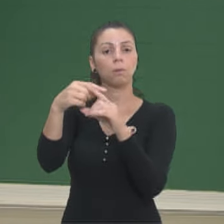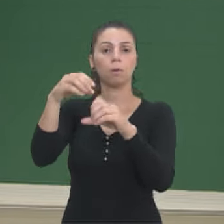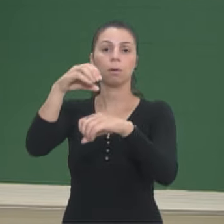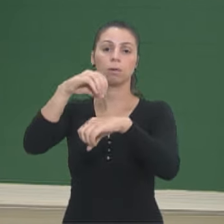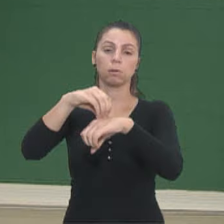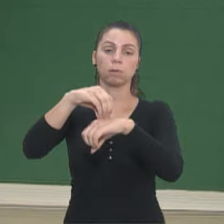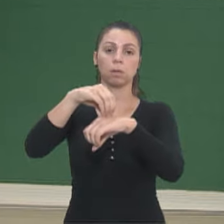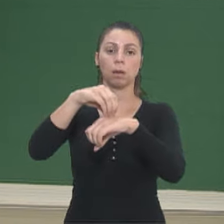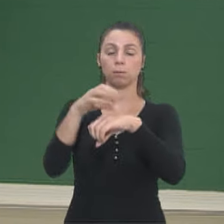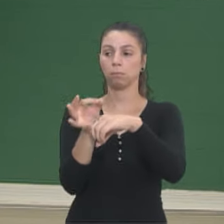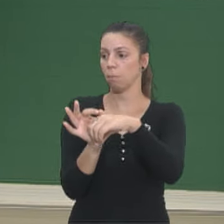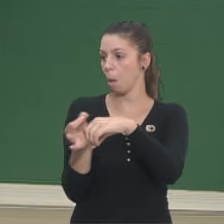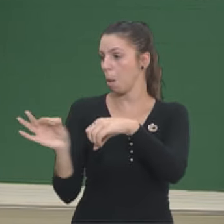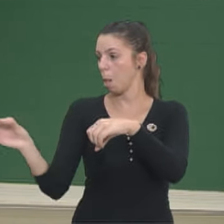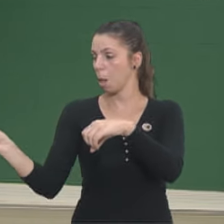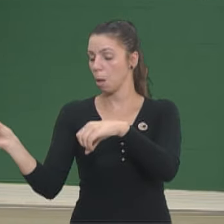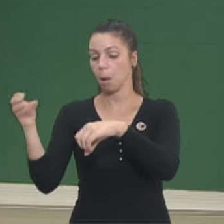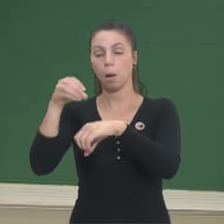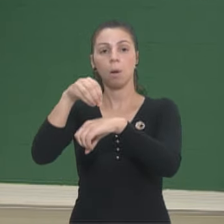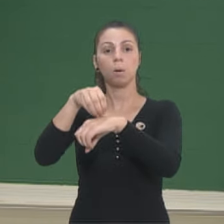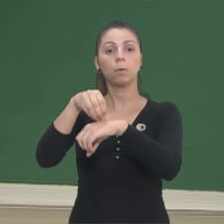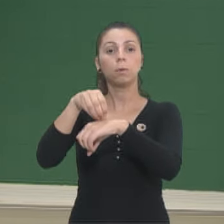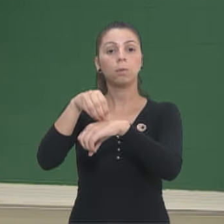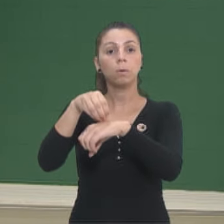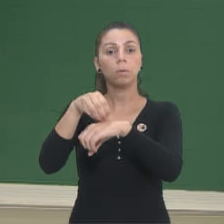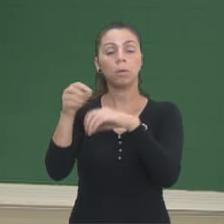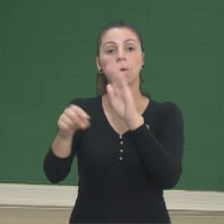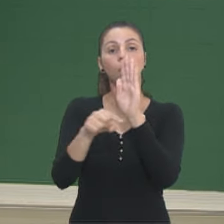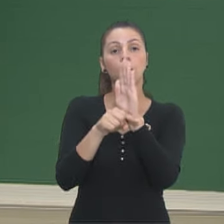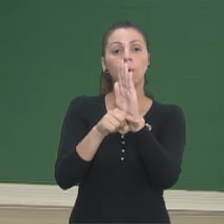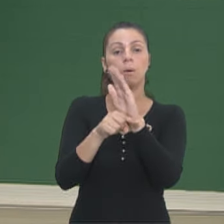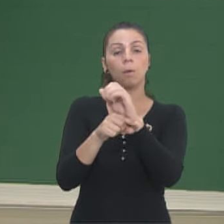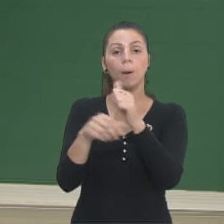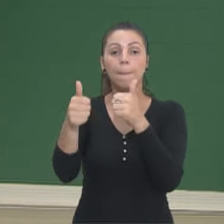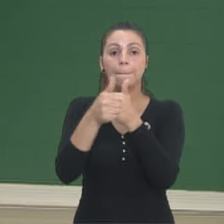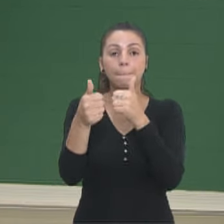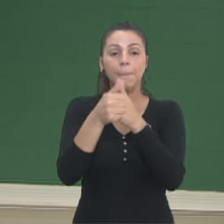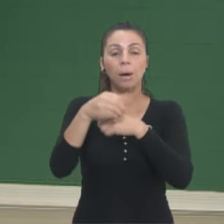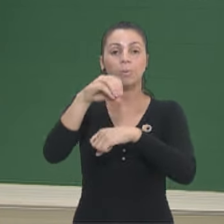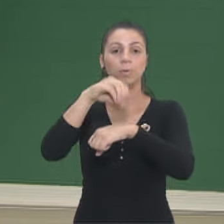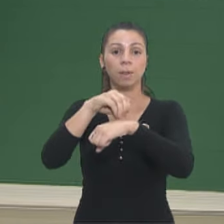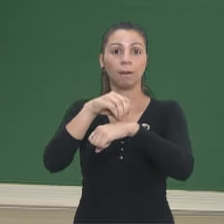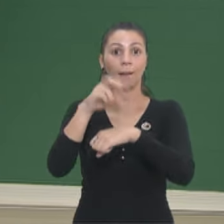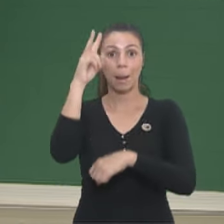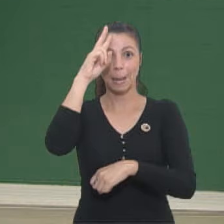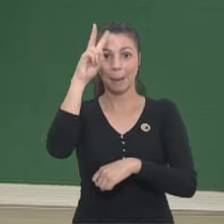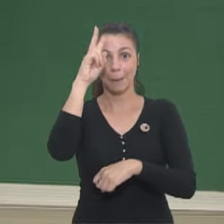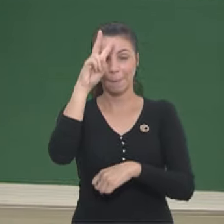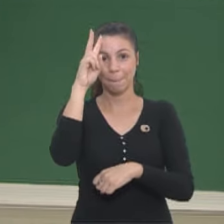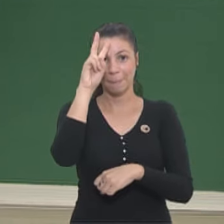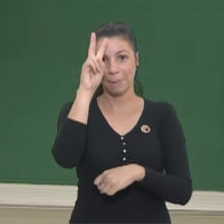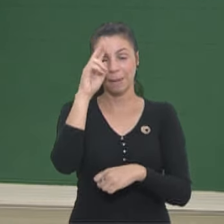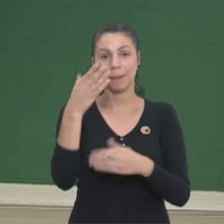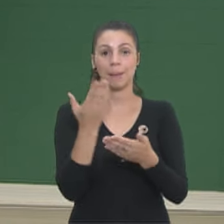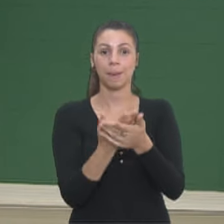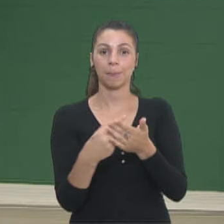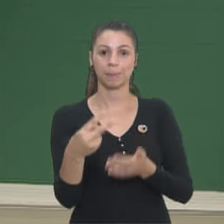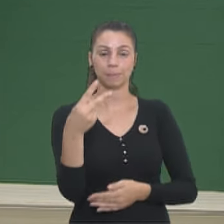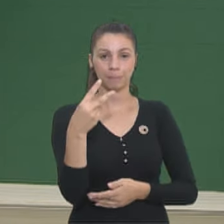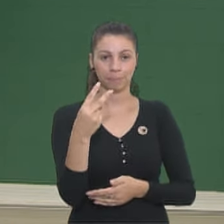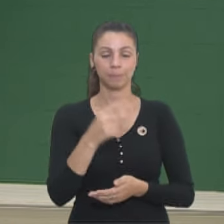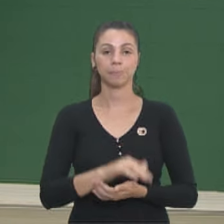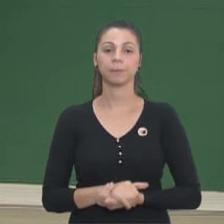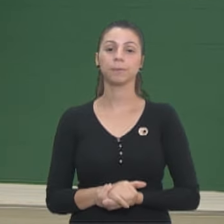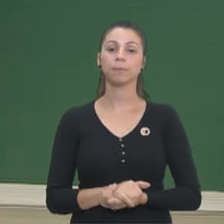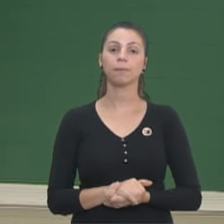os números negativos, quanto maior, mais próximo do zero. Lembram lá da aula 2 que a gente falou sobre isso? O resultado